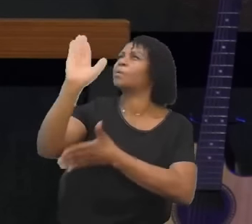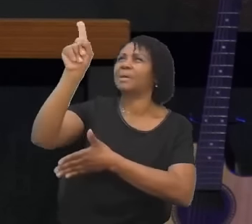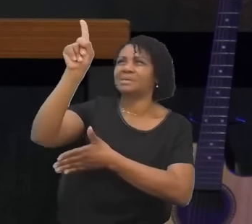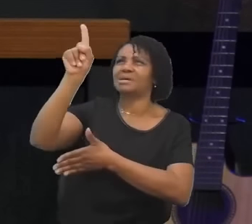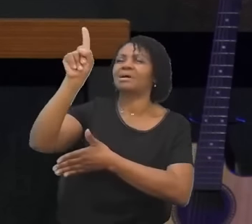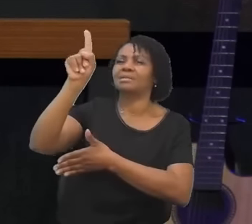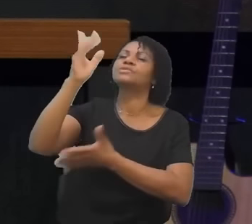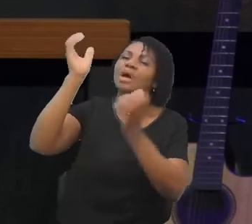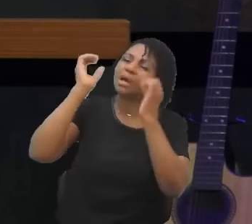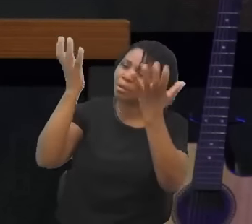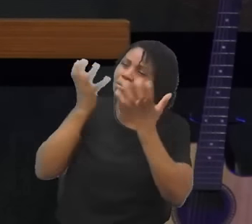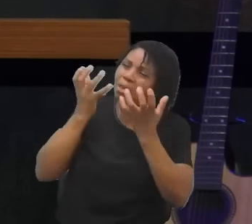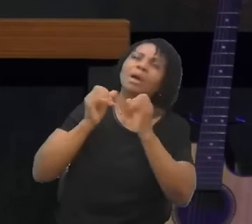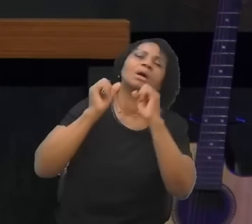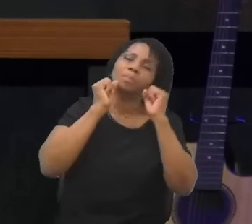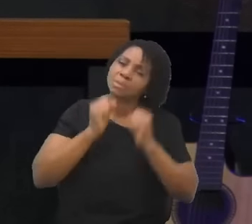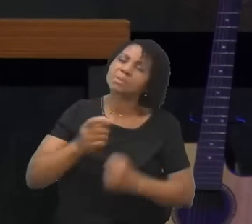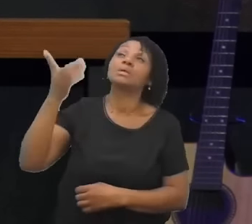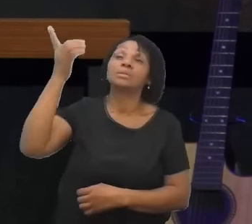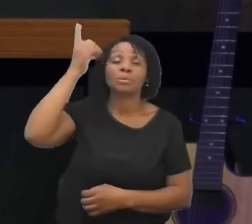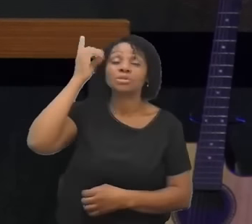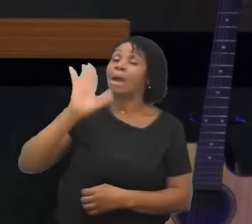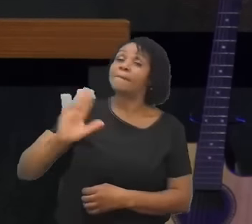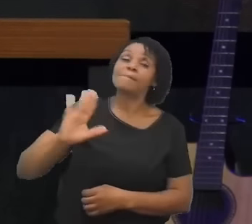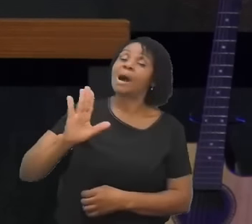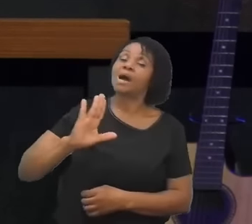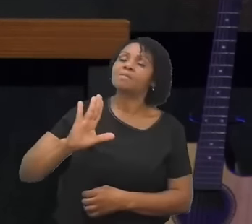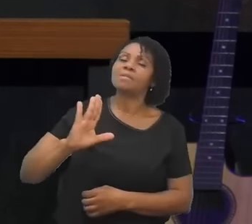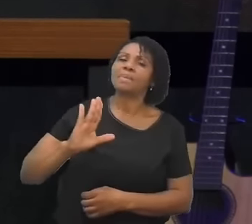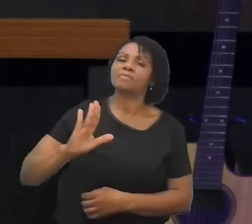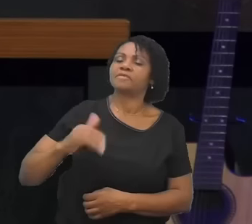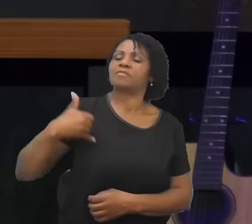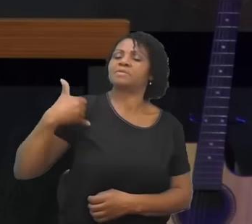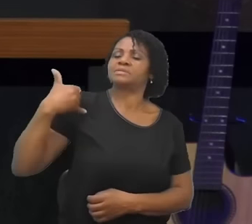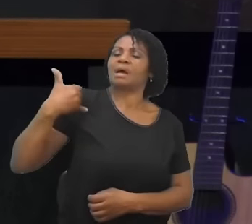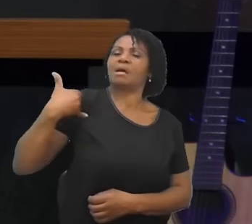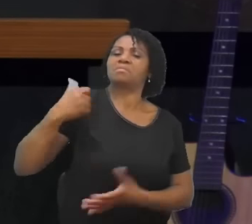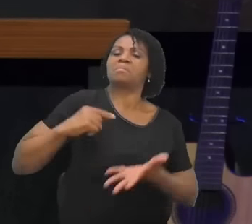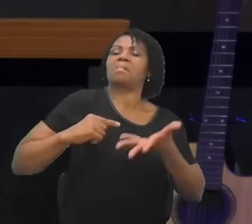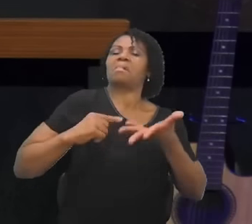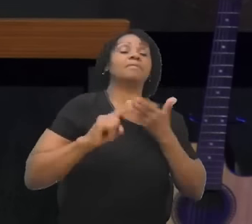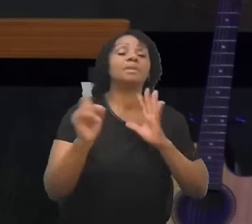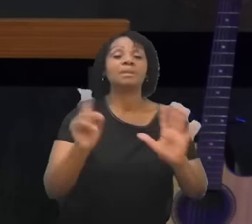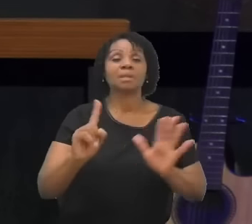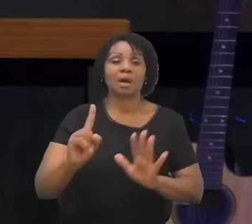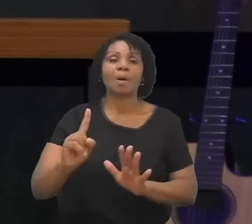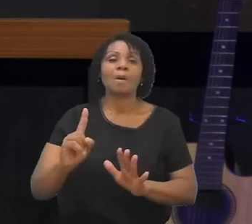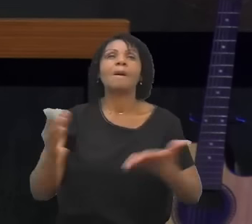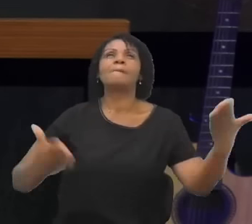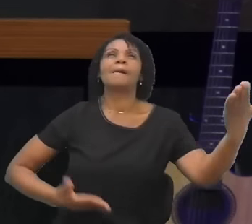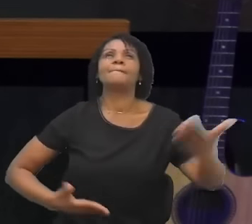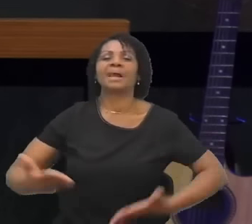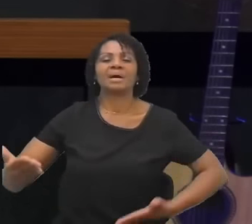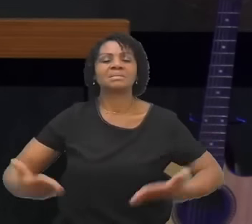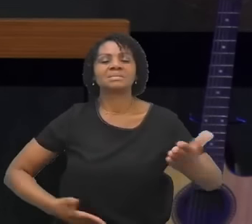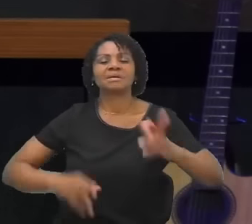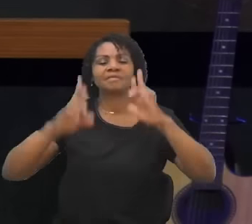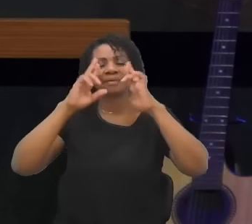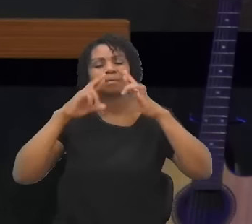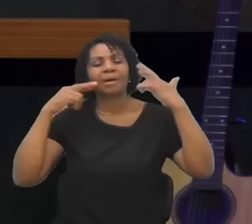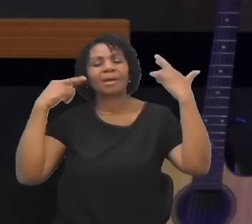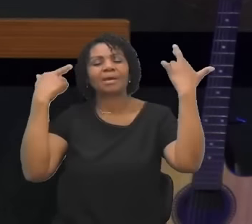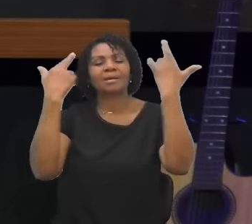Eu quero poder, eu quero sim dons, mas não para me corromper, não para contar vanglória, mas para servir o teu